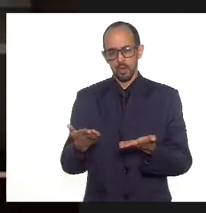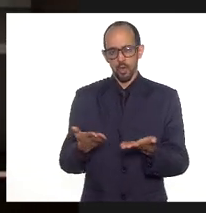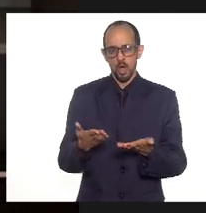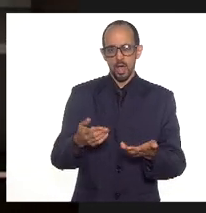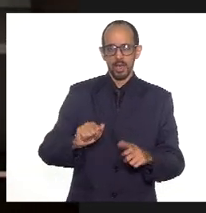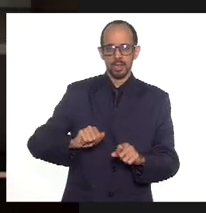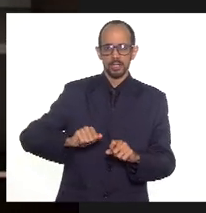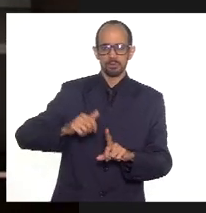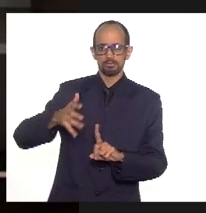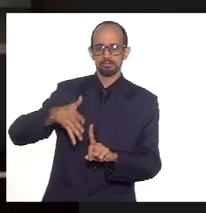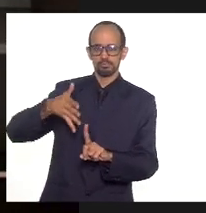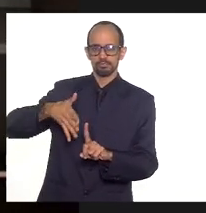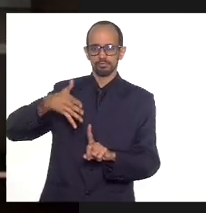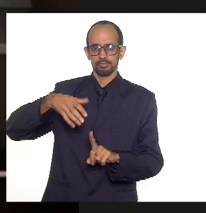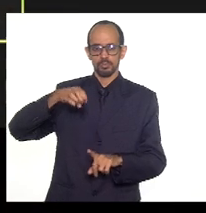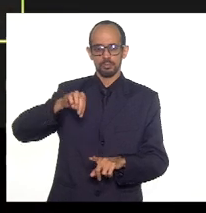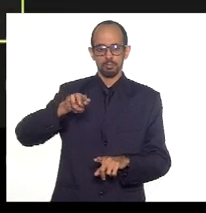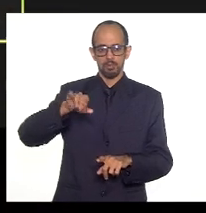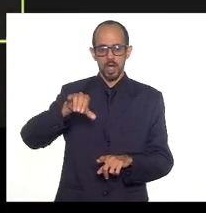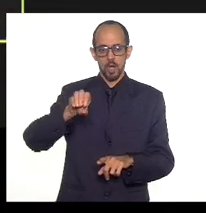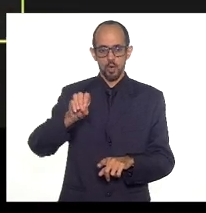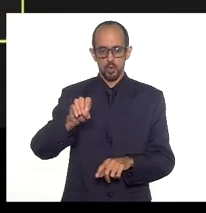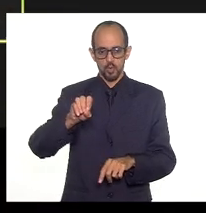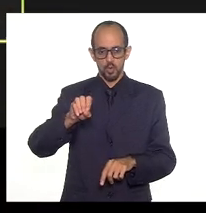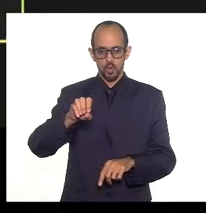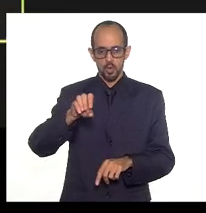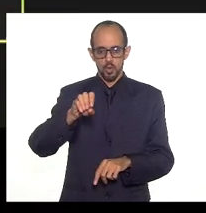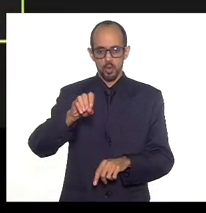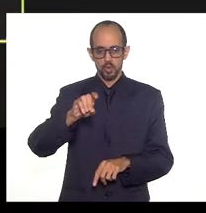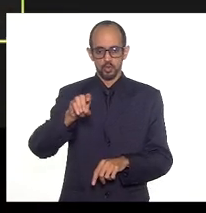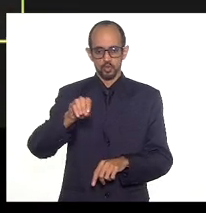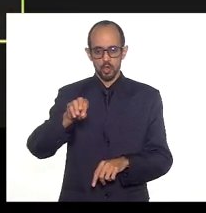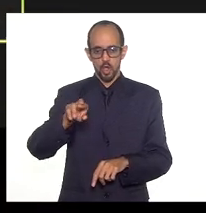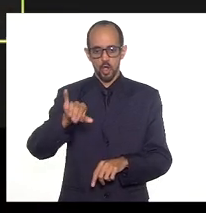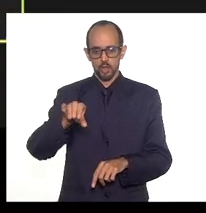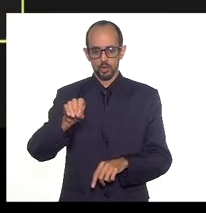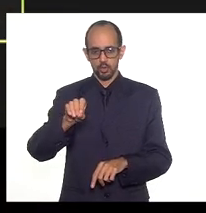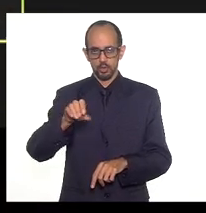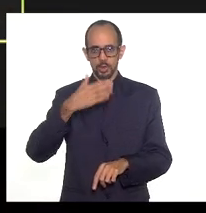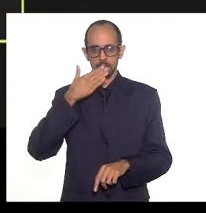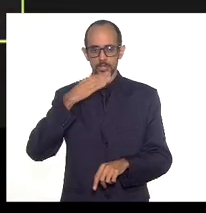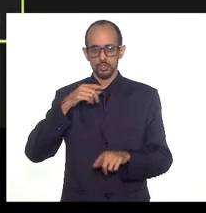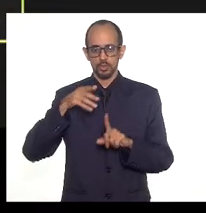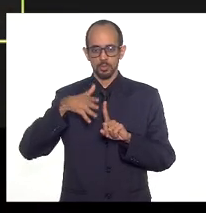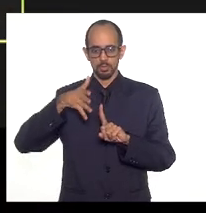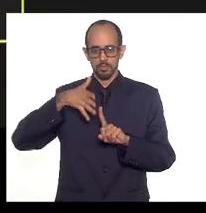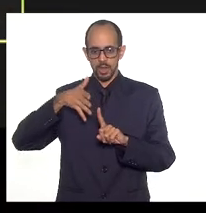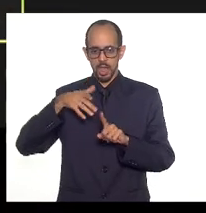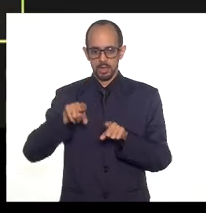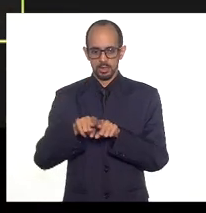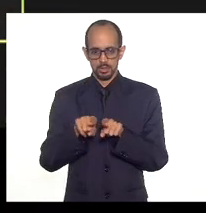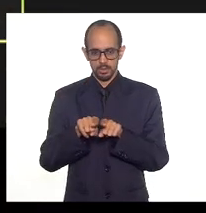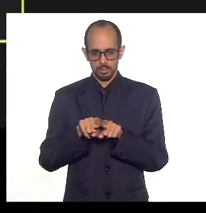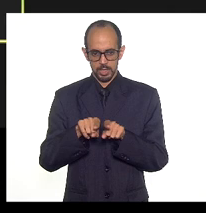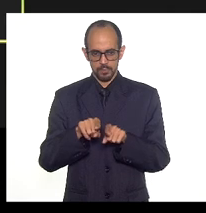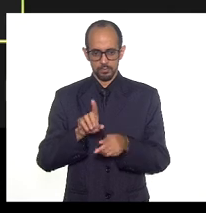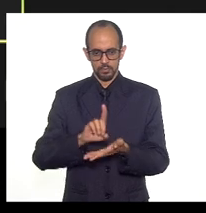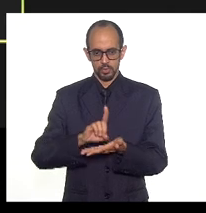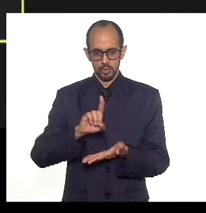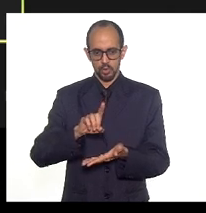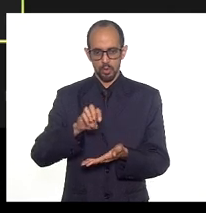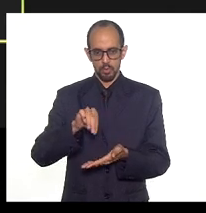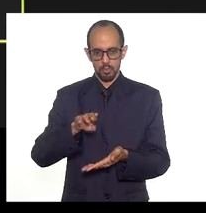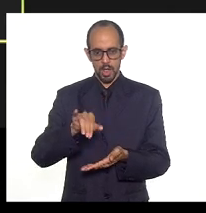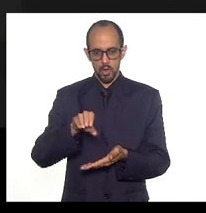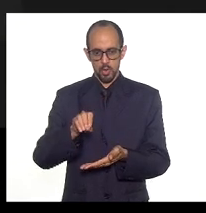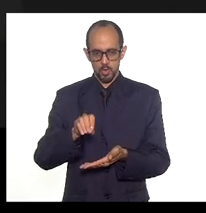palavra para o doutor Mauro Osório, que também havia pedido, né, a palavra. Então, doutor Mauro,